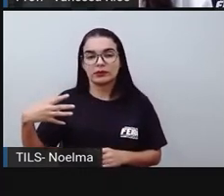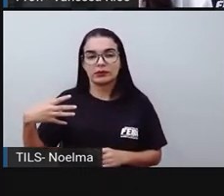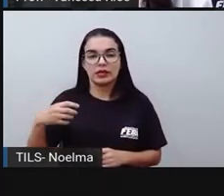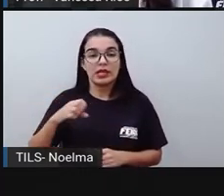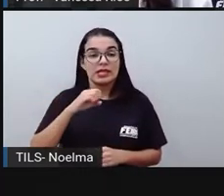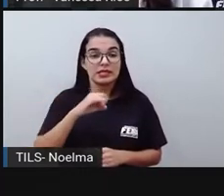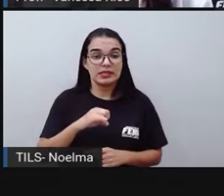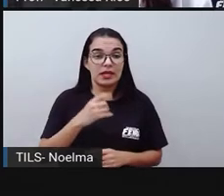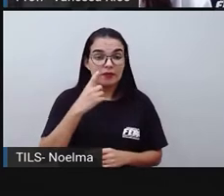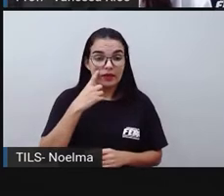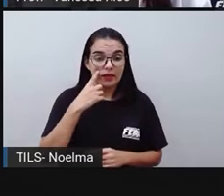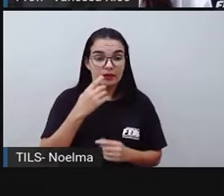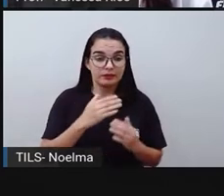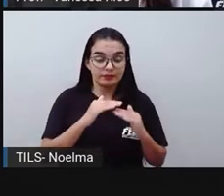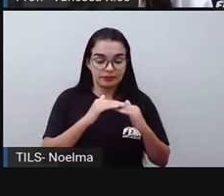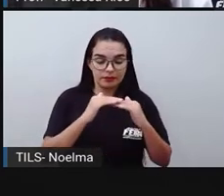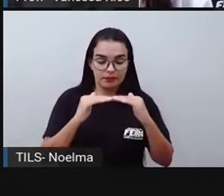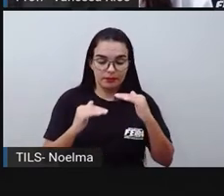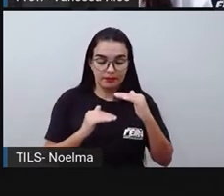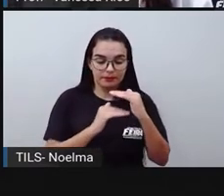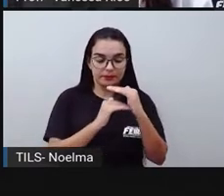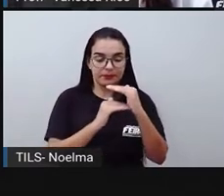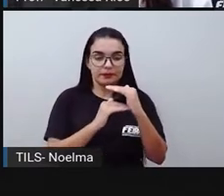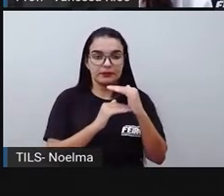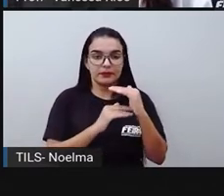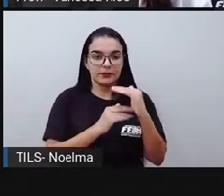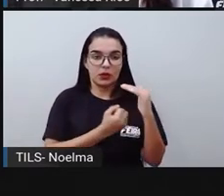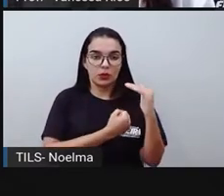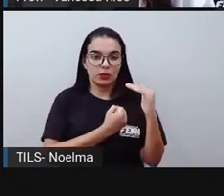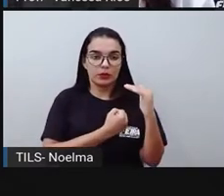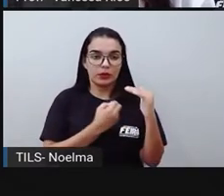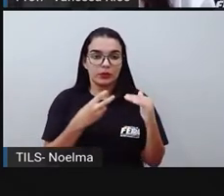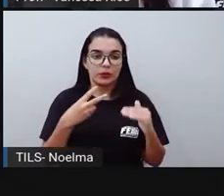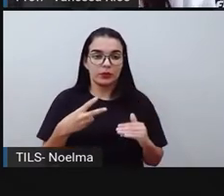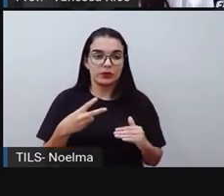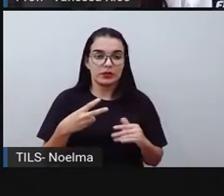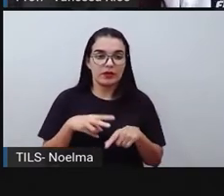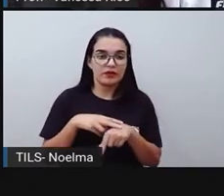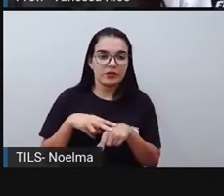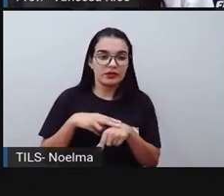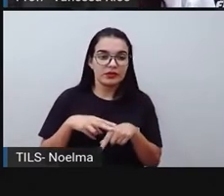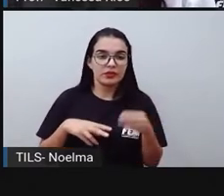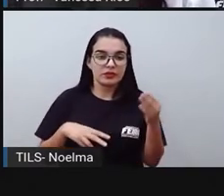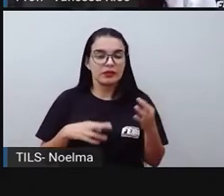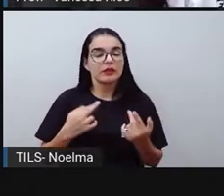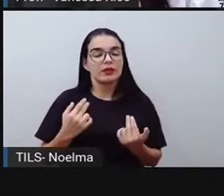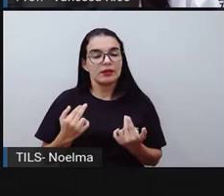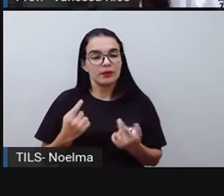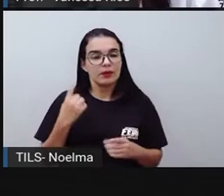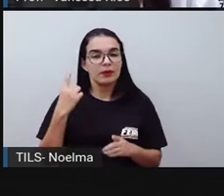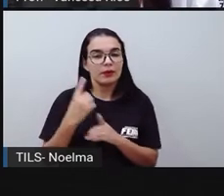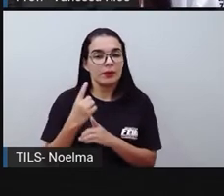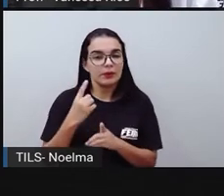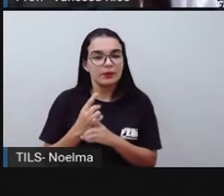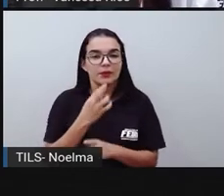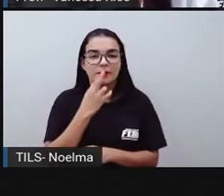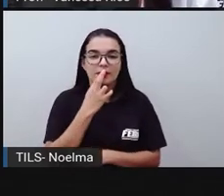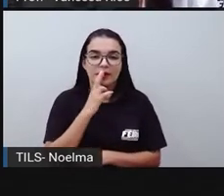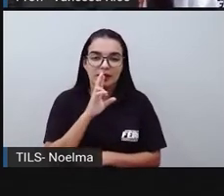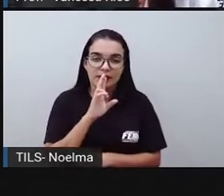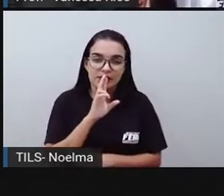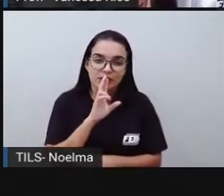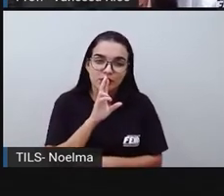eu passar aqui, ó, na coluna aqui, passar para o número 2, eu vou fazendo as mesmas multiplicações e já encontrando o resultado